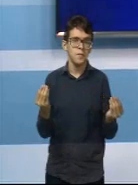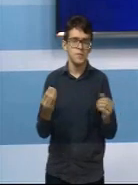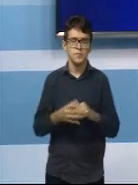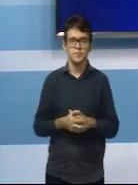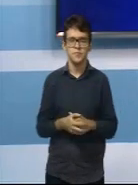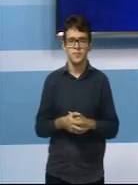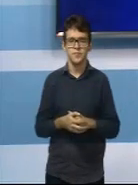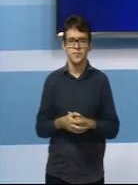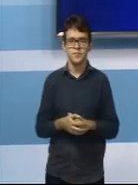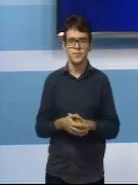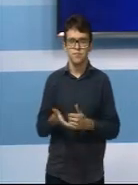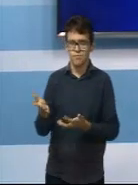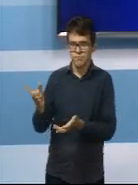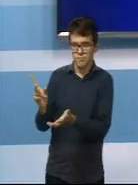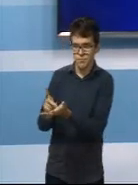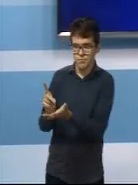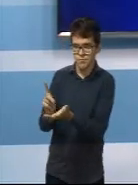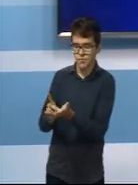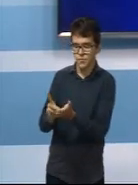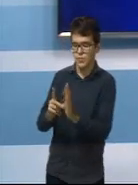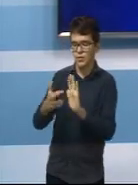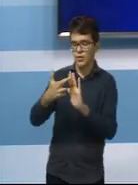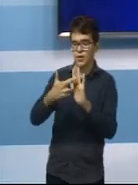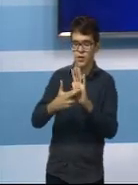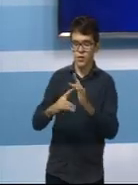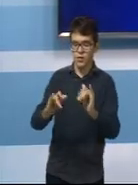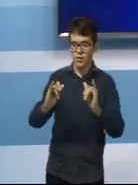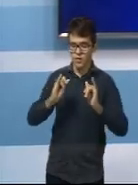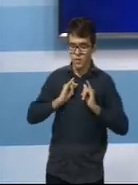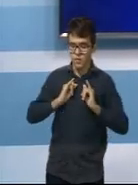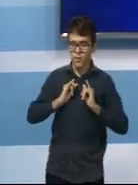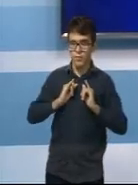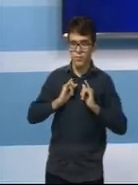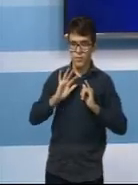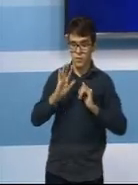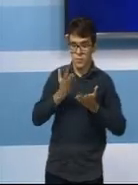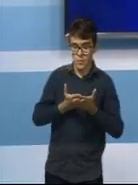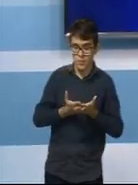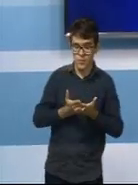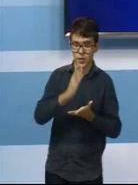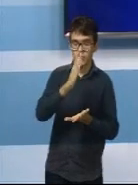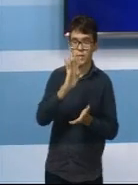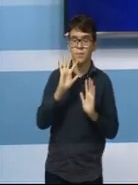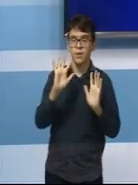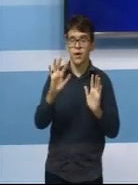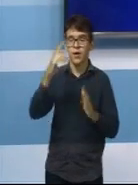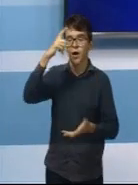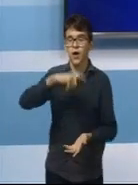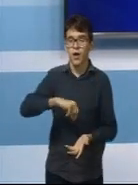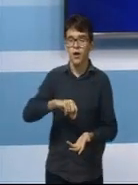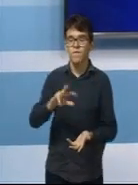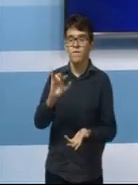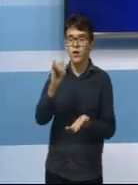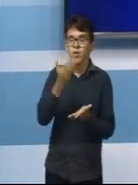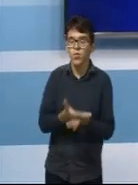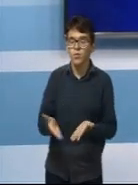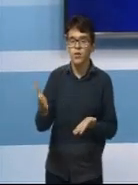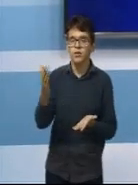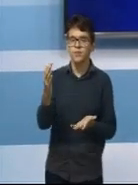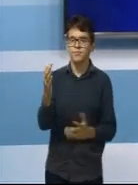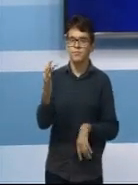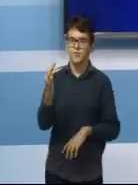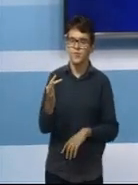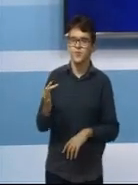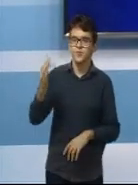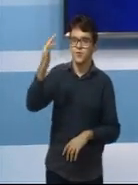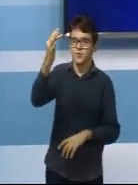questão. Aprova-se uma reforma para que um futuro governo possa implementar. Esse futuro governo,